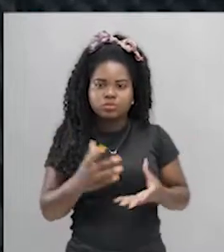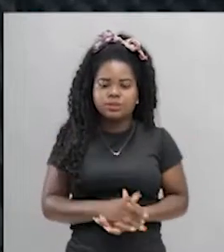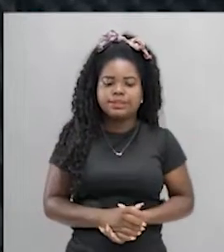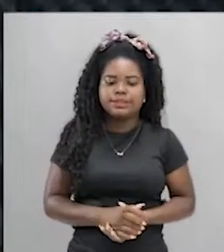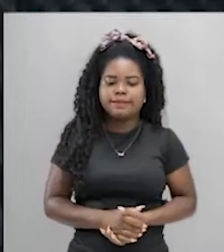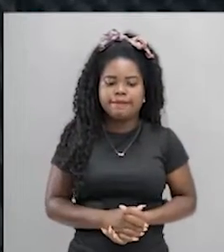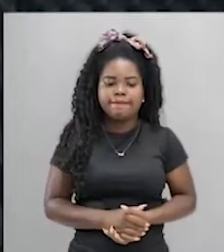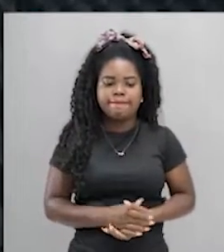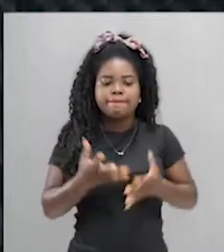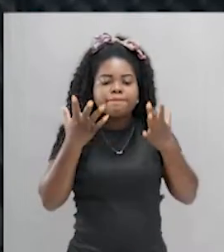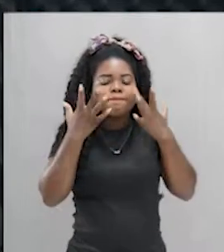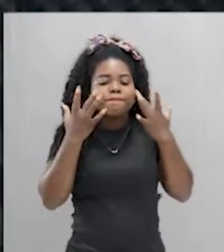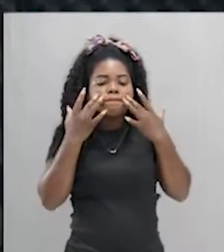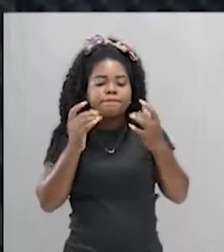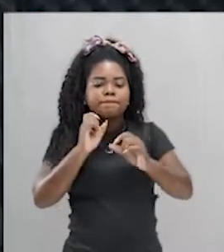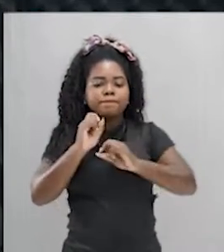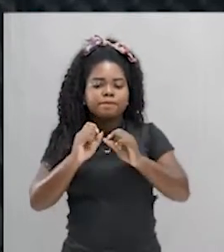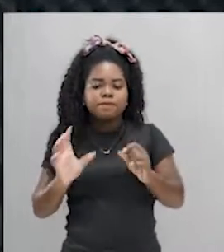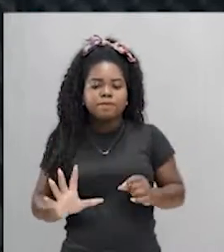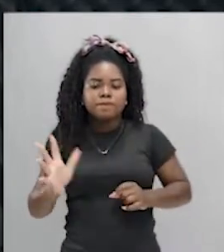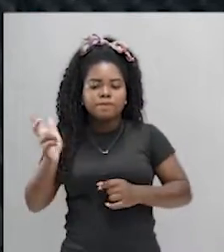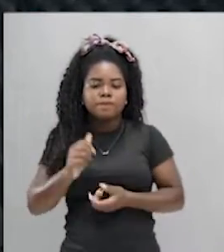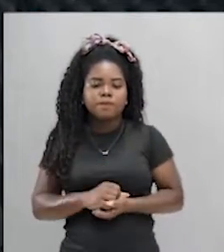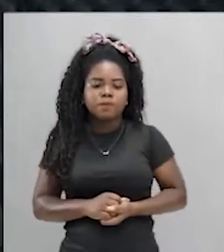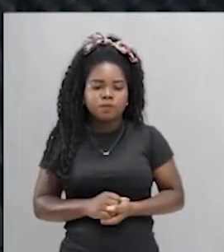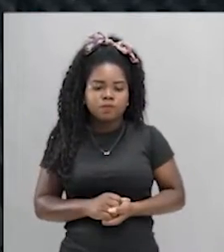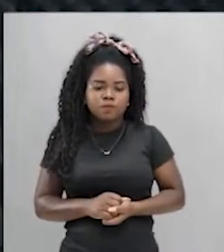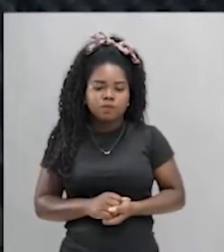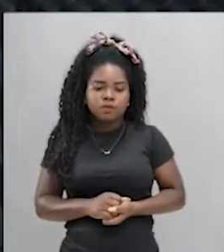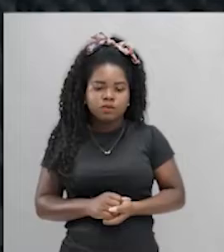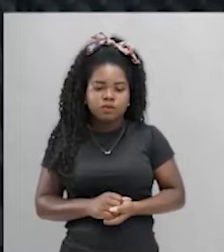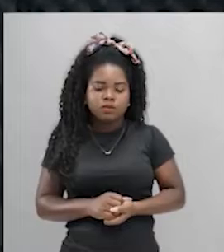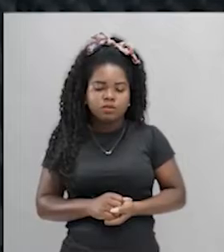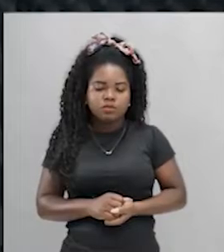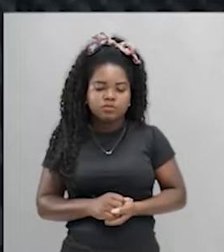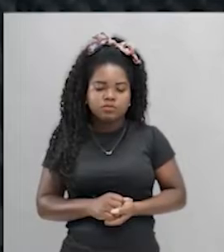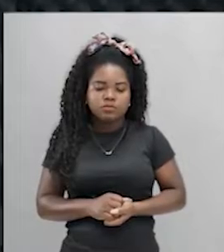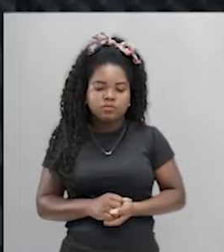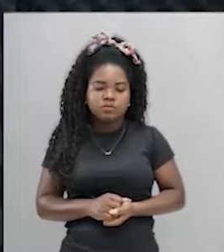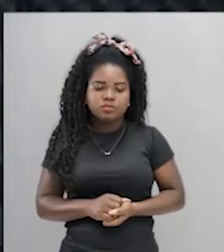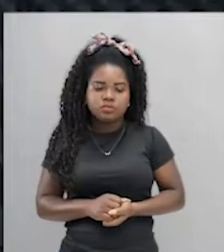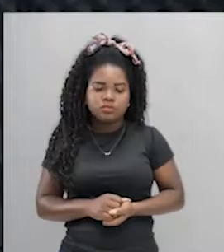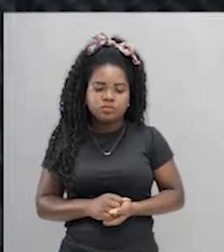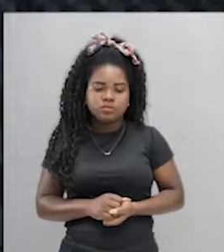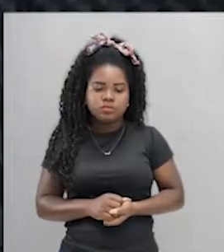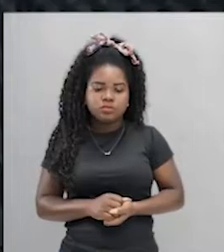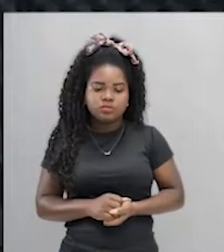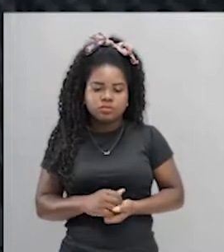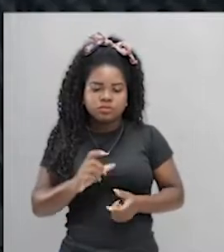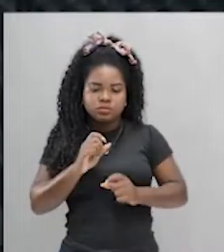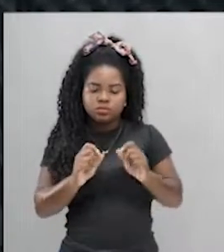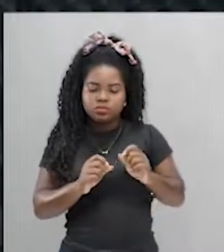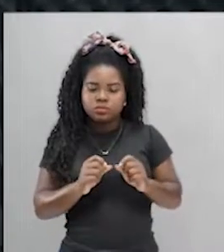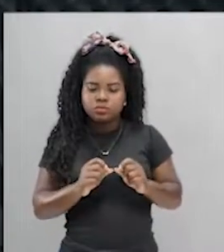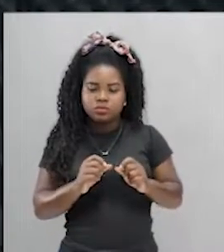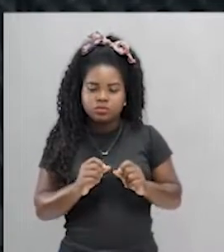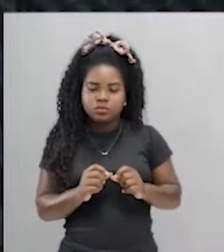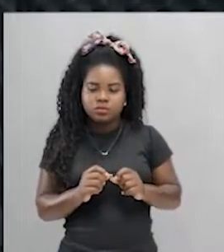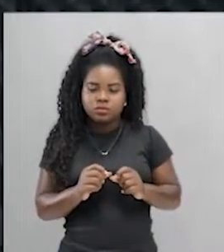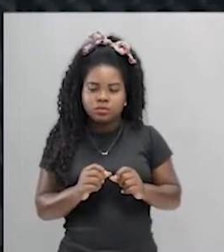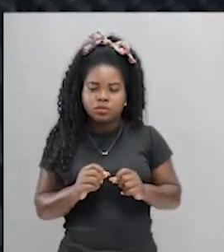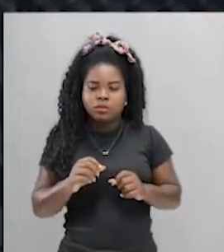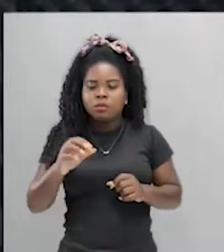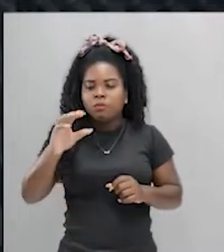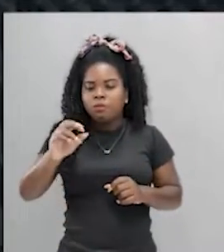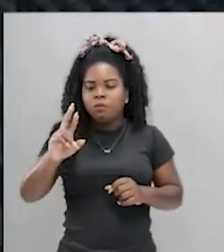através do teatro com a peste, que seriam as doenças, as mazelas, metaforicamente falando, explodem as cenas com muita força. O teatro